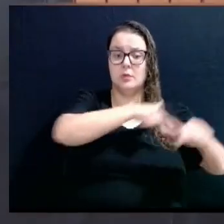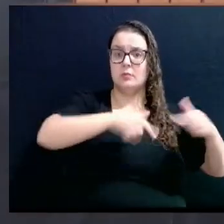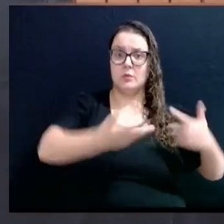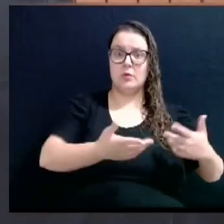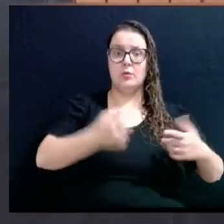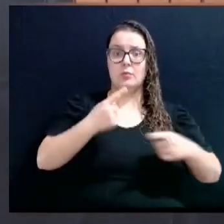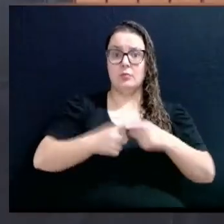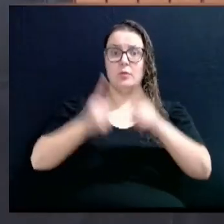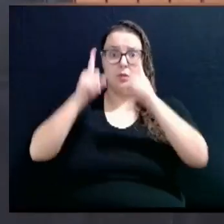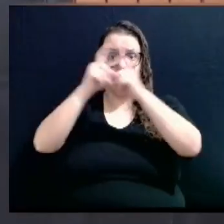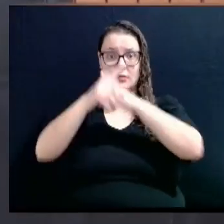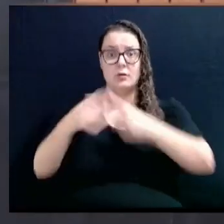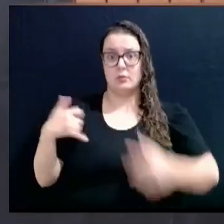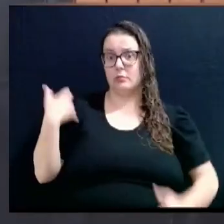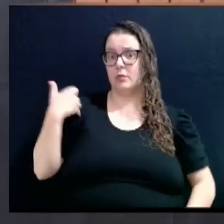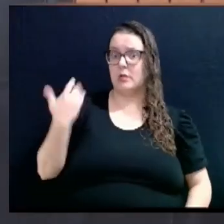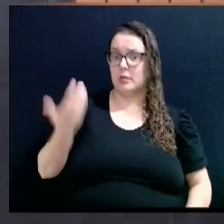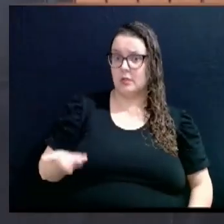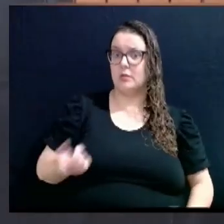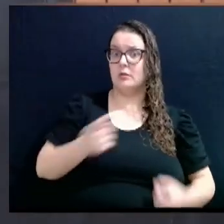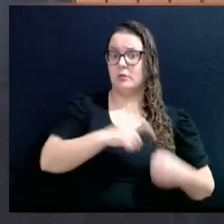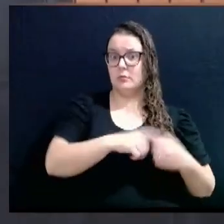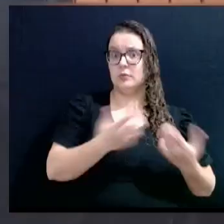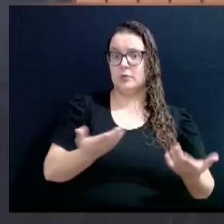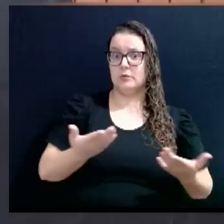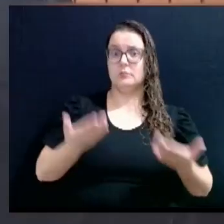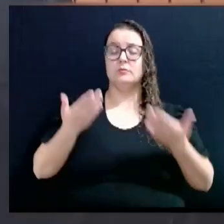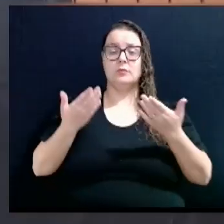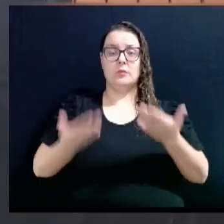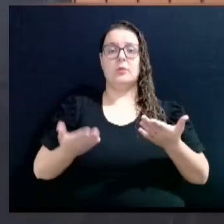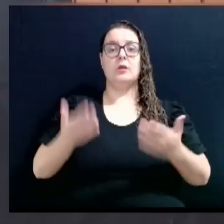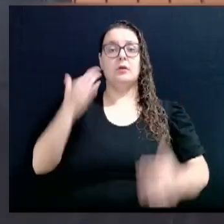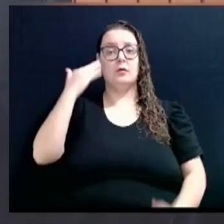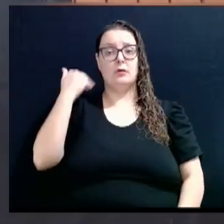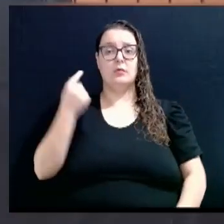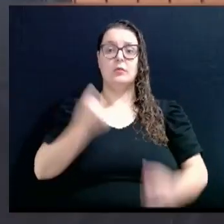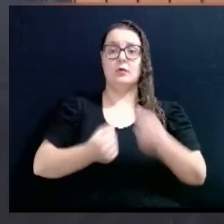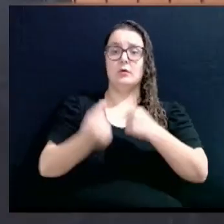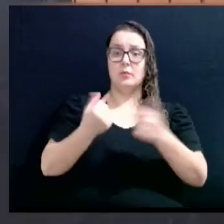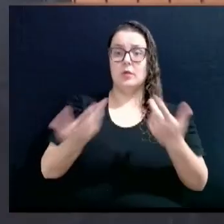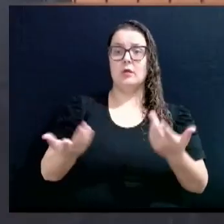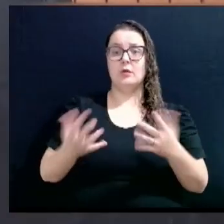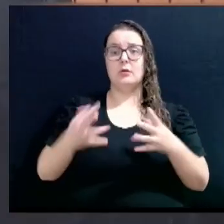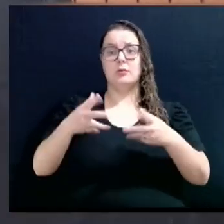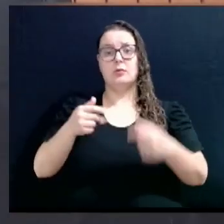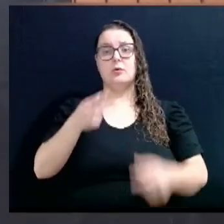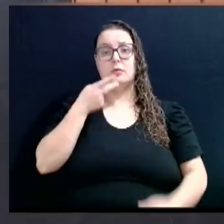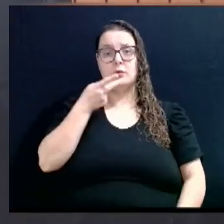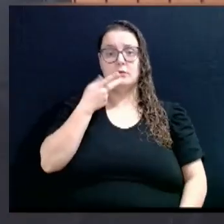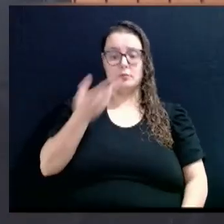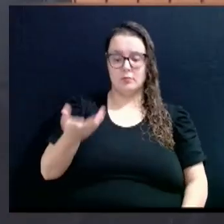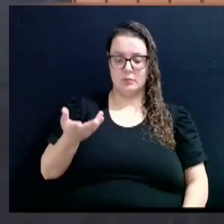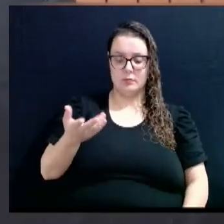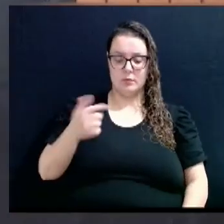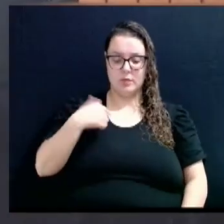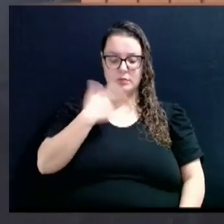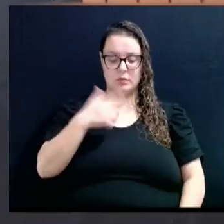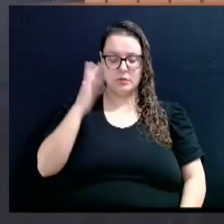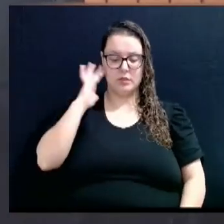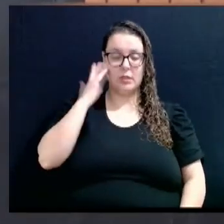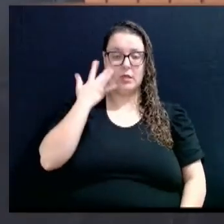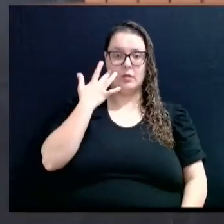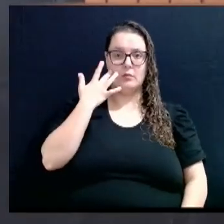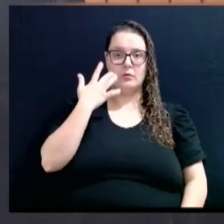difícil voltar. E aí vem a famosa economia, igual todo mundo falou. Mas a gente acha que tem que, pelo menos,